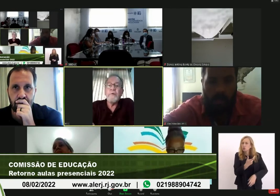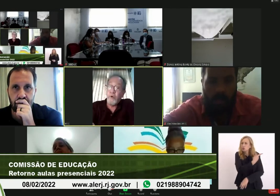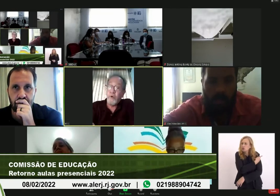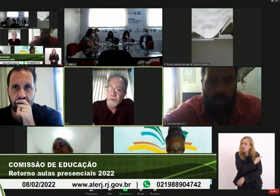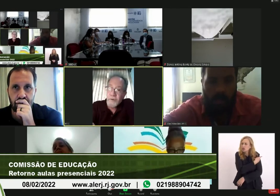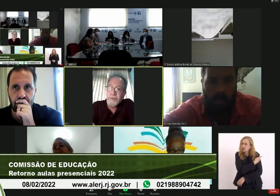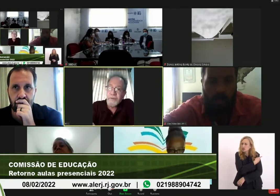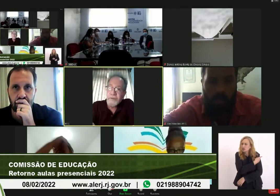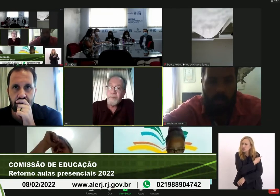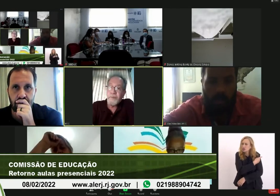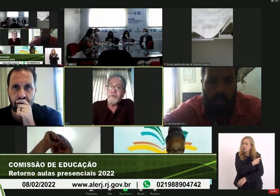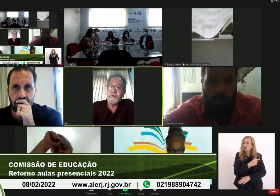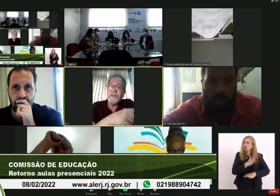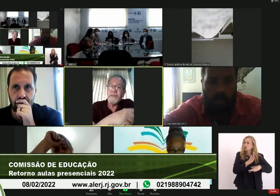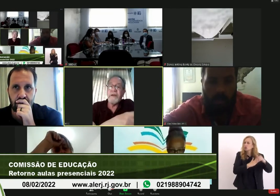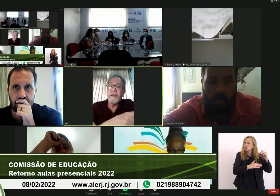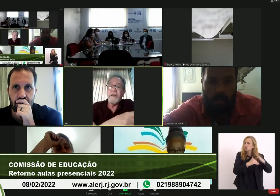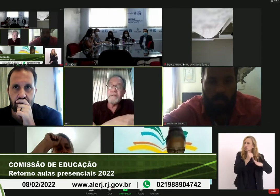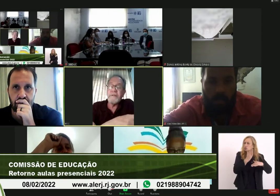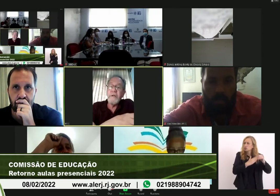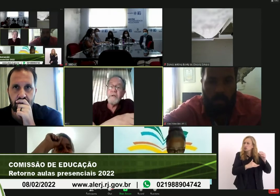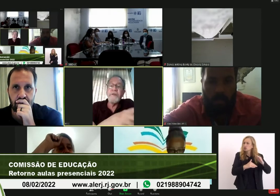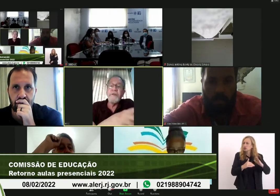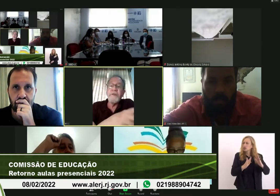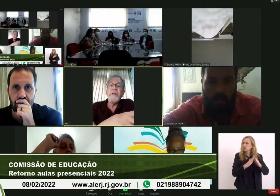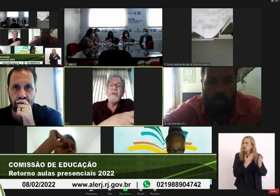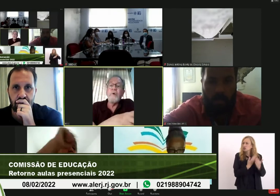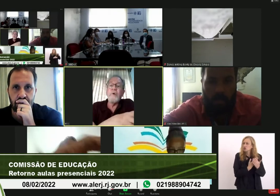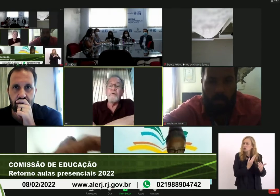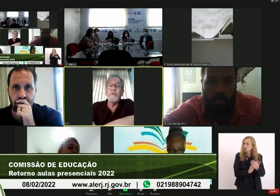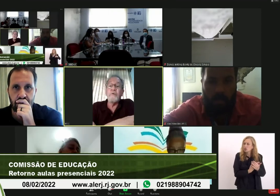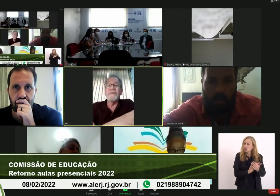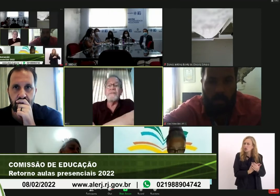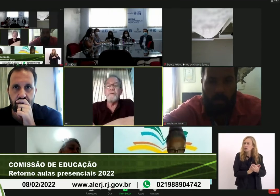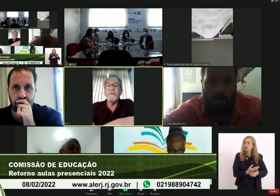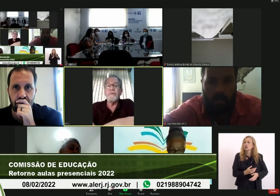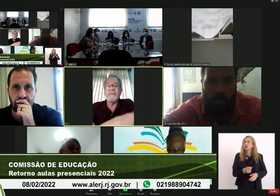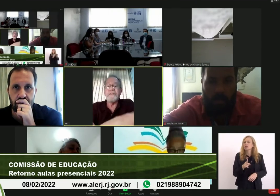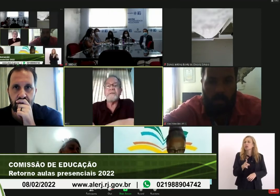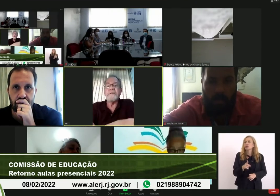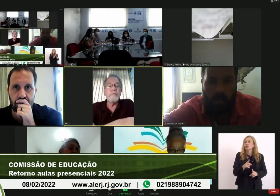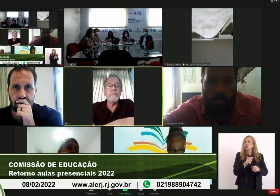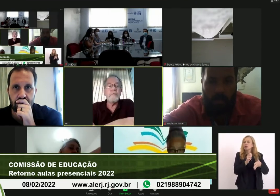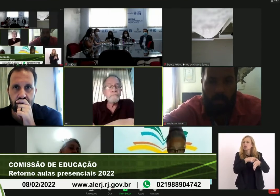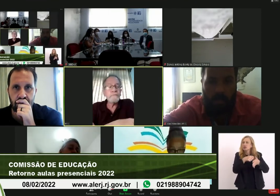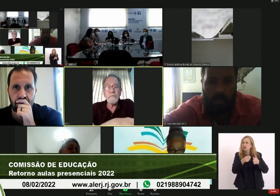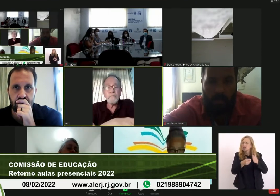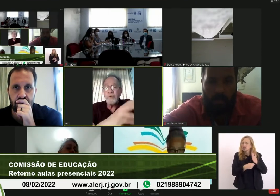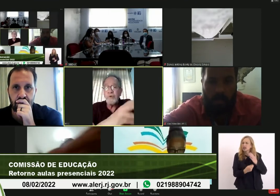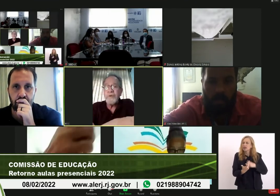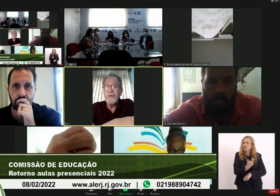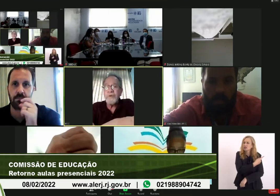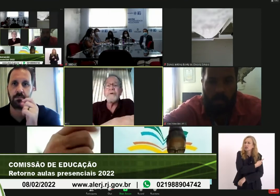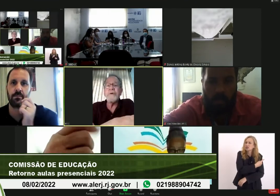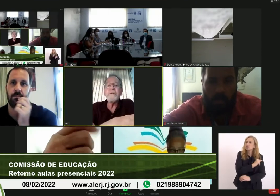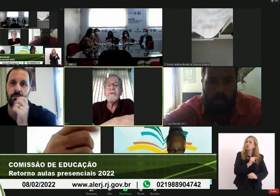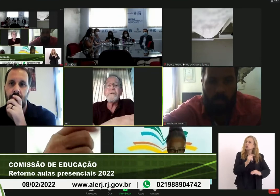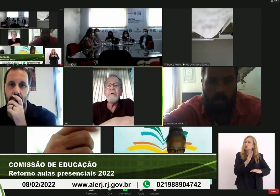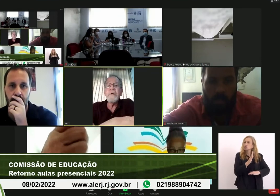corpo docente, dos professores, em tese, num determinado momento do calendário de vacinação, os